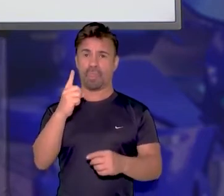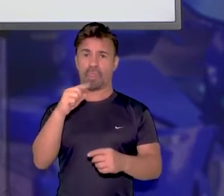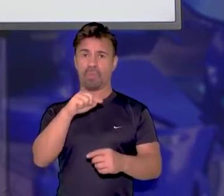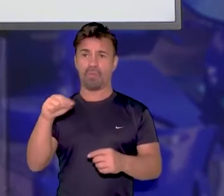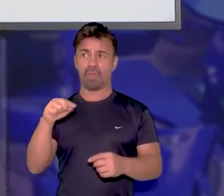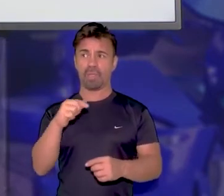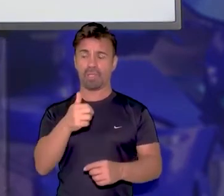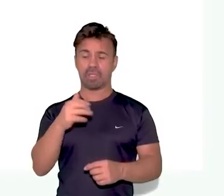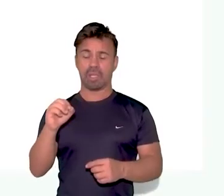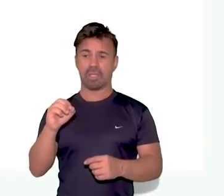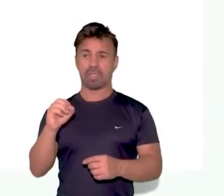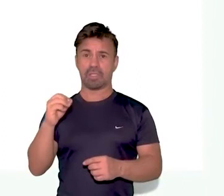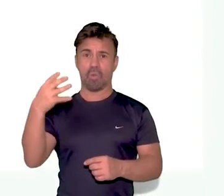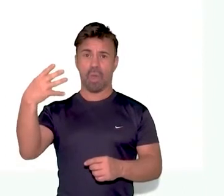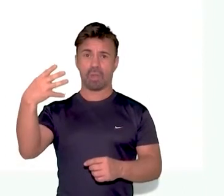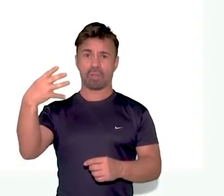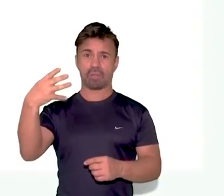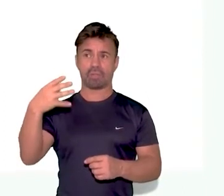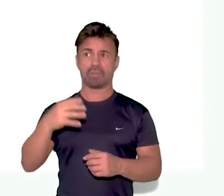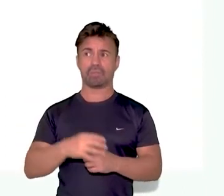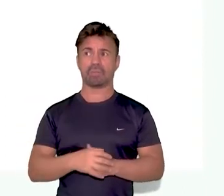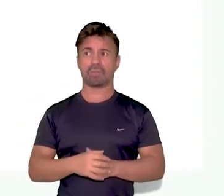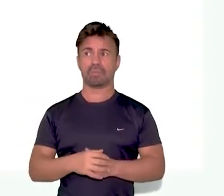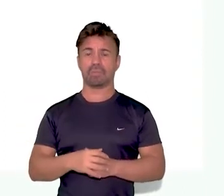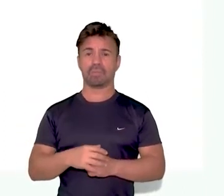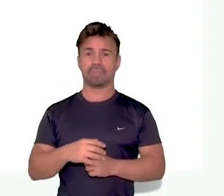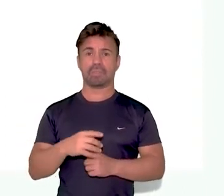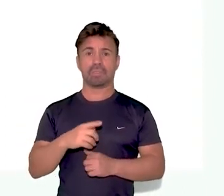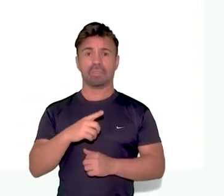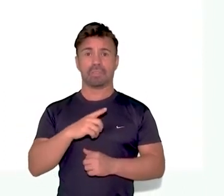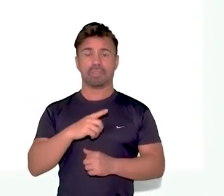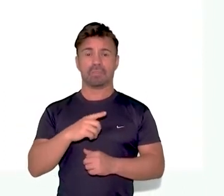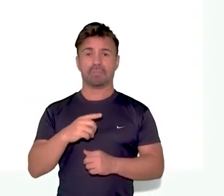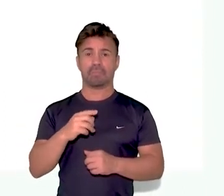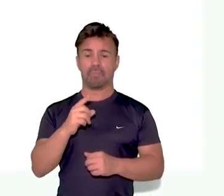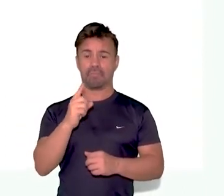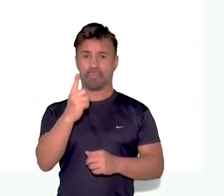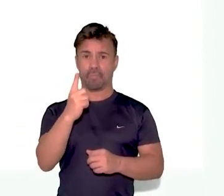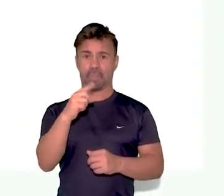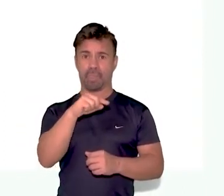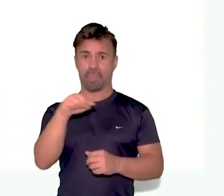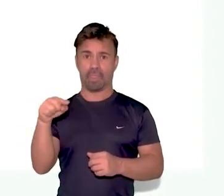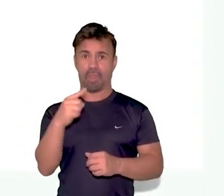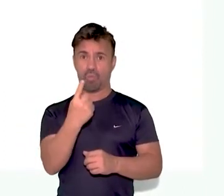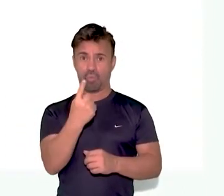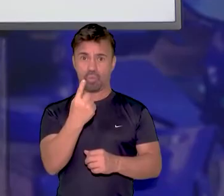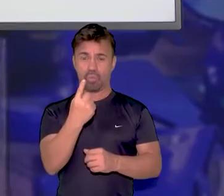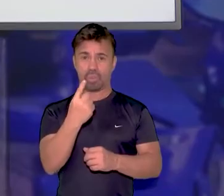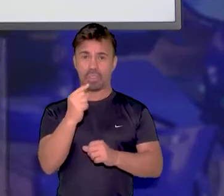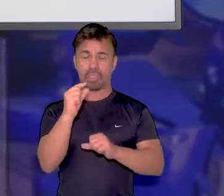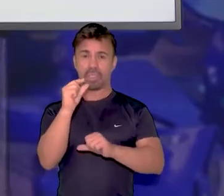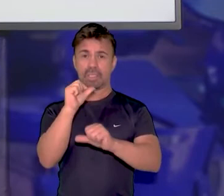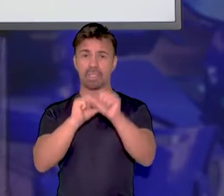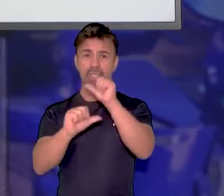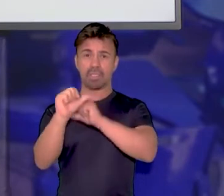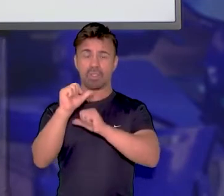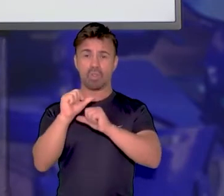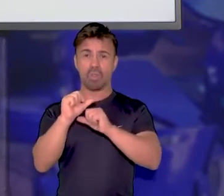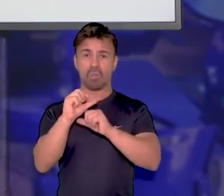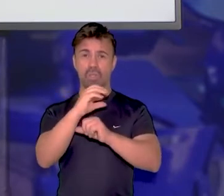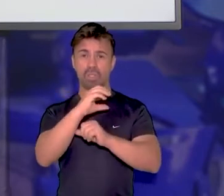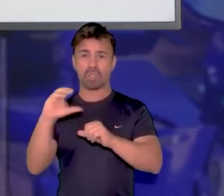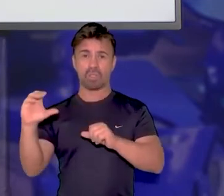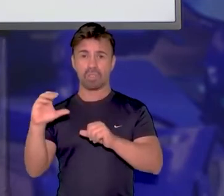frisando quando eu tenho uma fração e cujo numerador é o e quero transformar um número